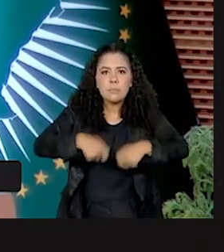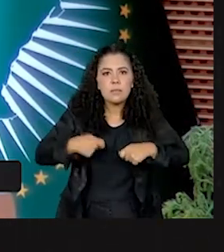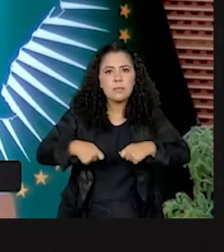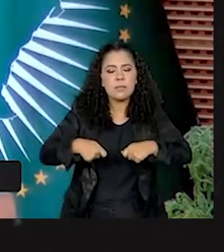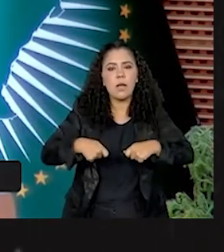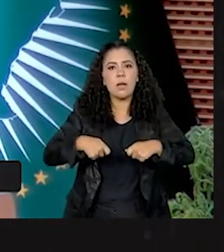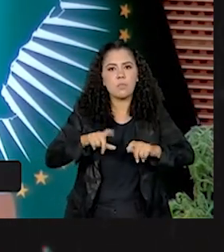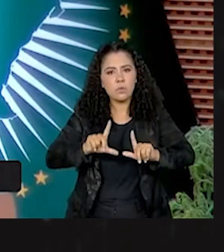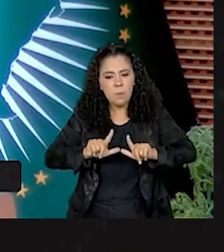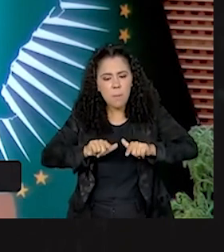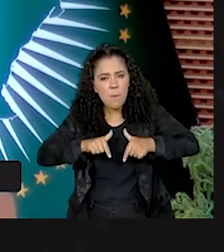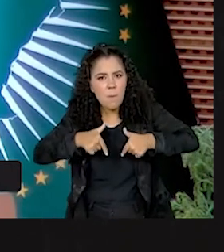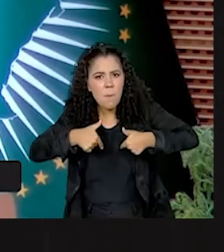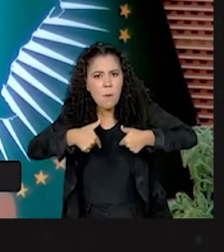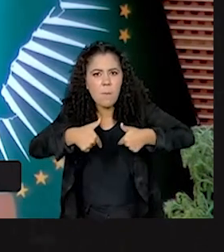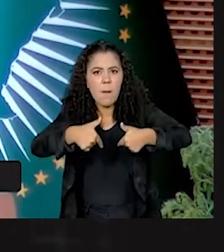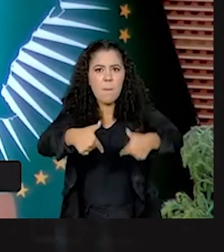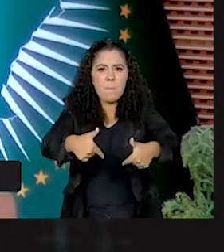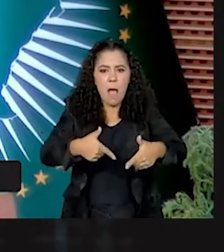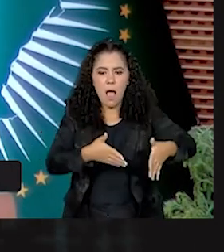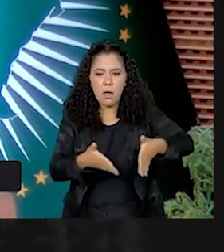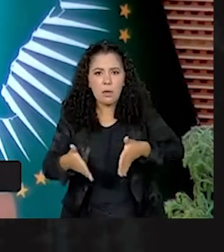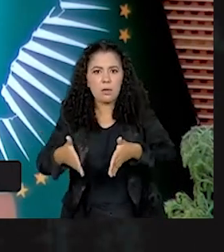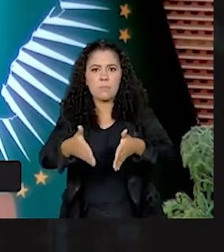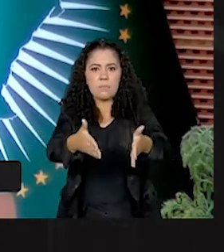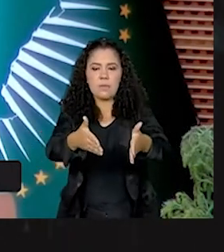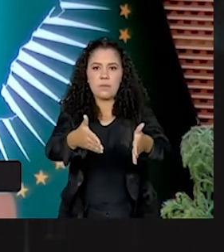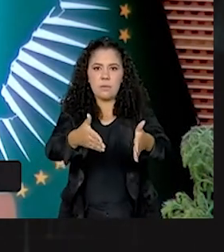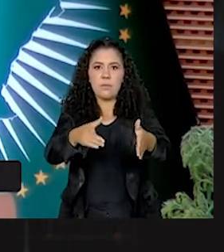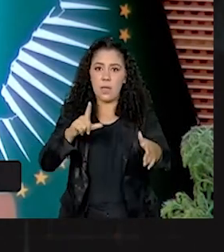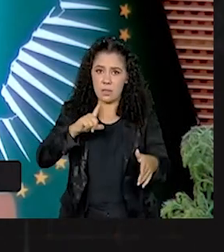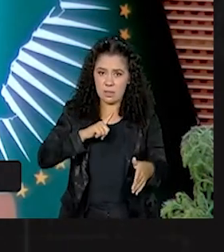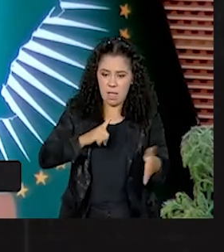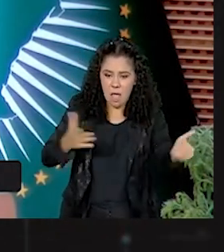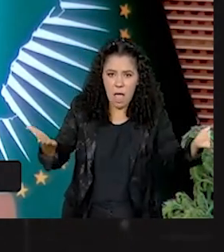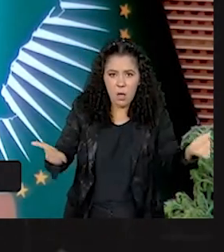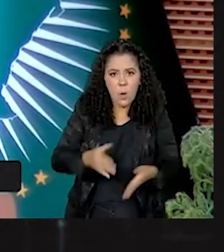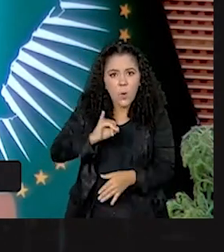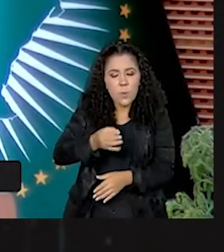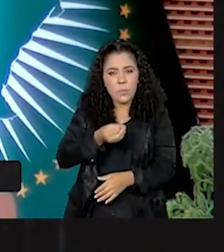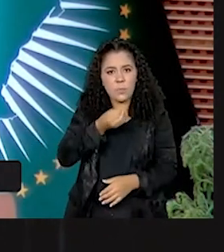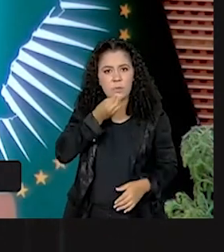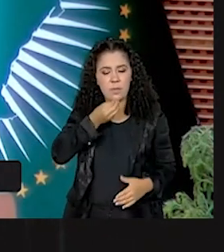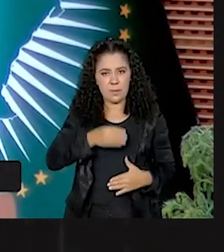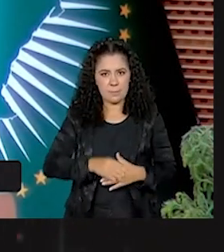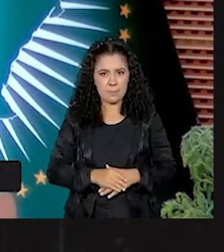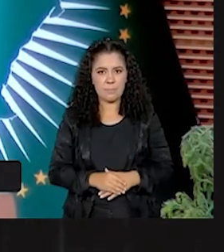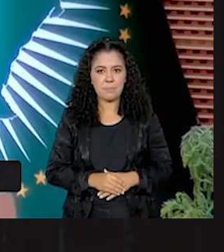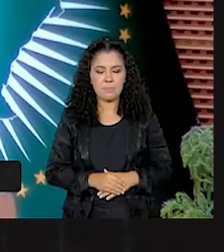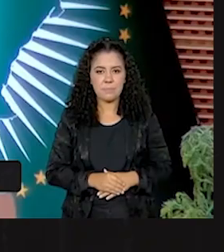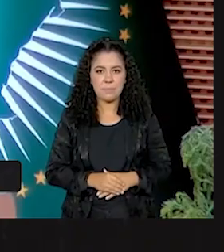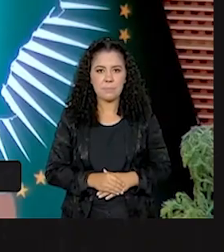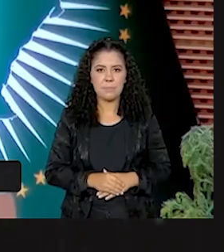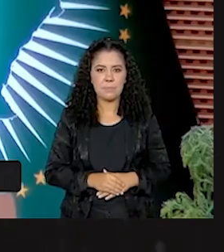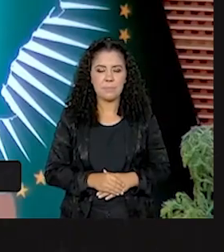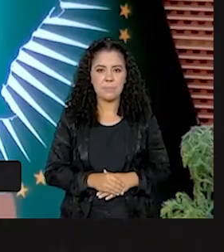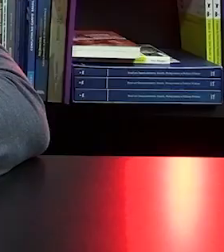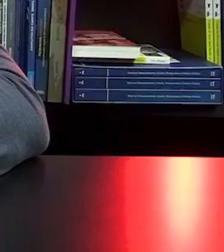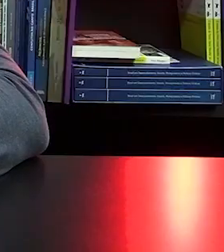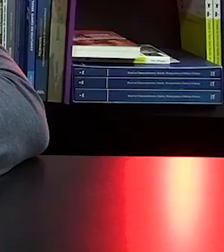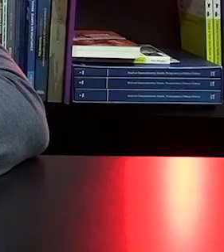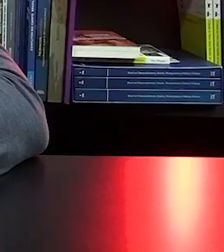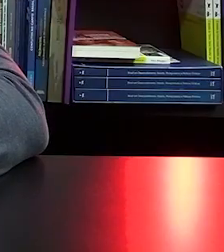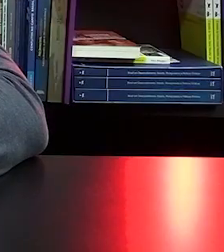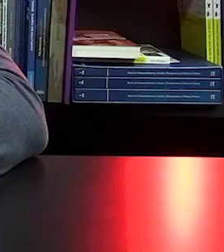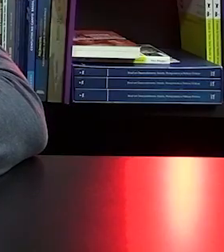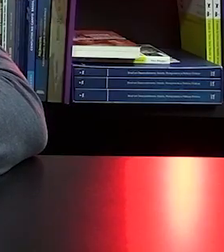Governo da União africana que é uma entidade que reúne as 55 Nações do continente africano a presença do Lula